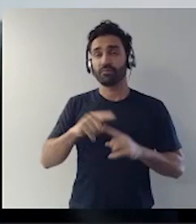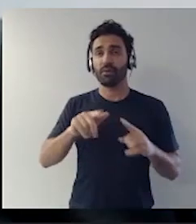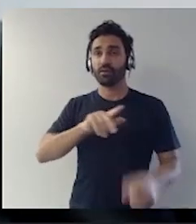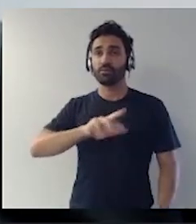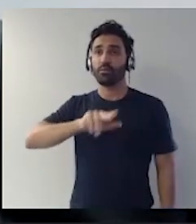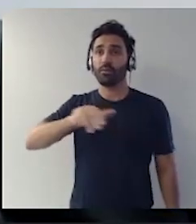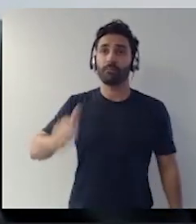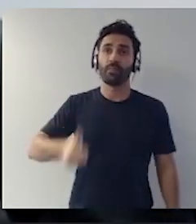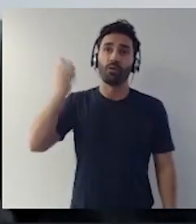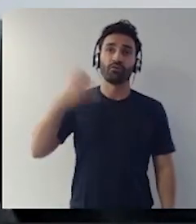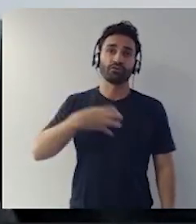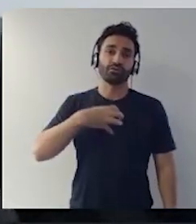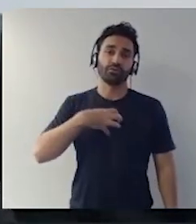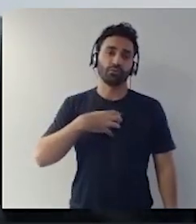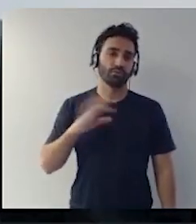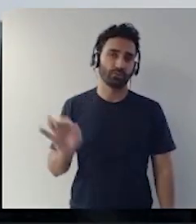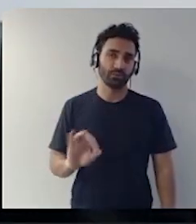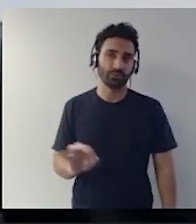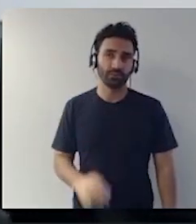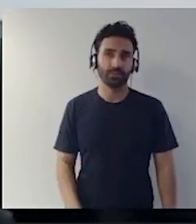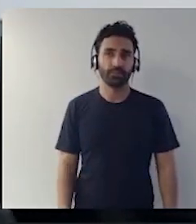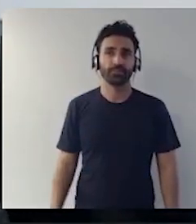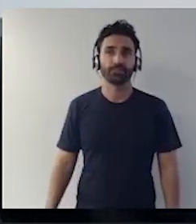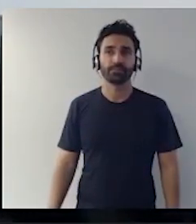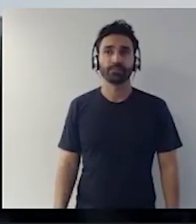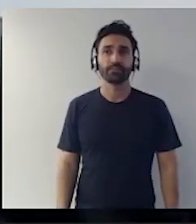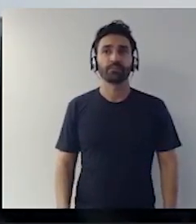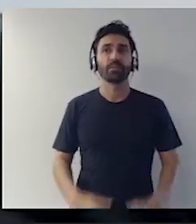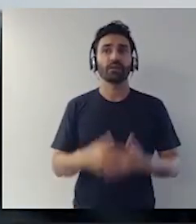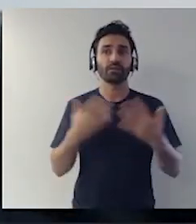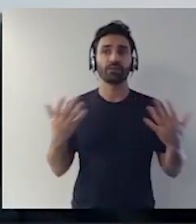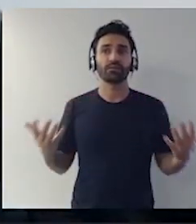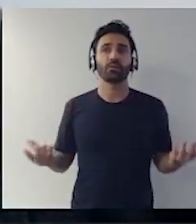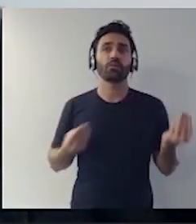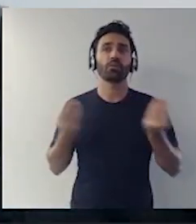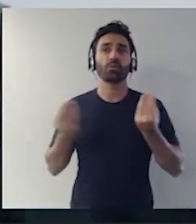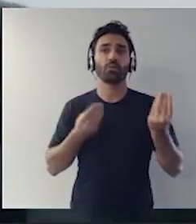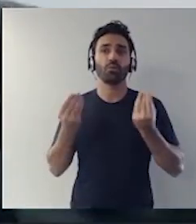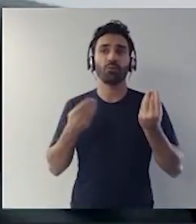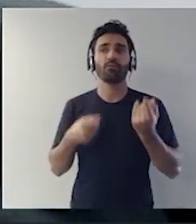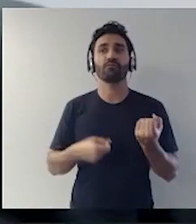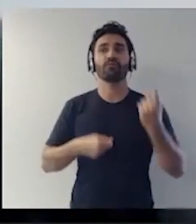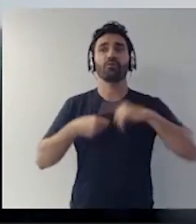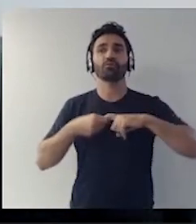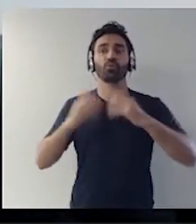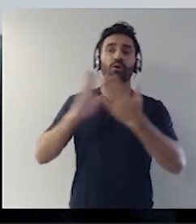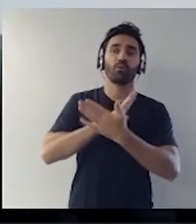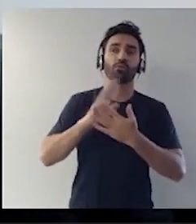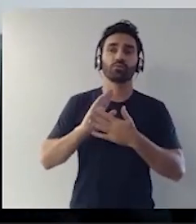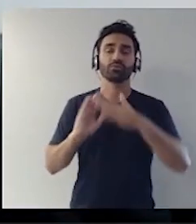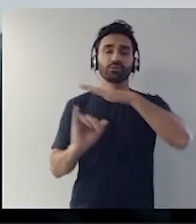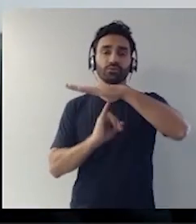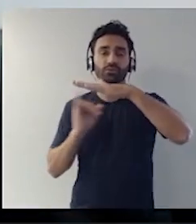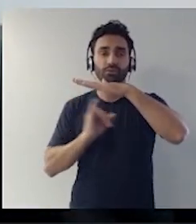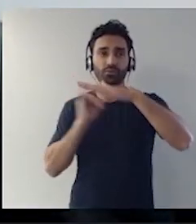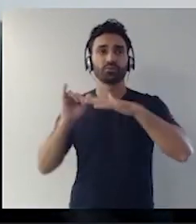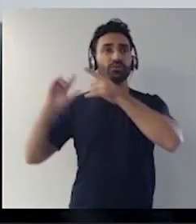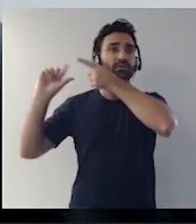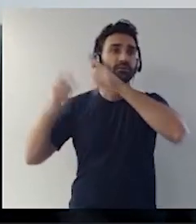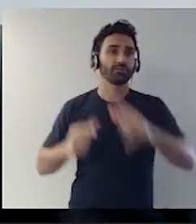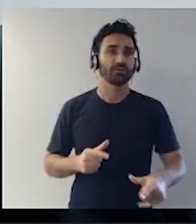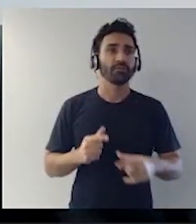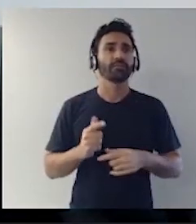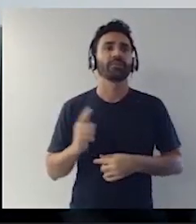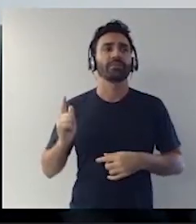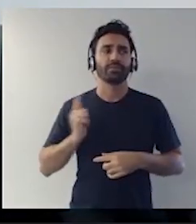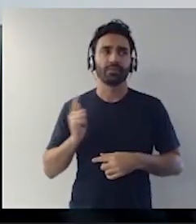saída, sejamos honestos, né? O impacto na retomada de alguns institutos tradicionais. Nós tínhamos